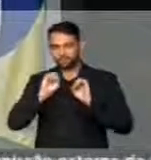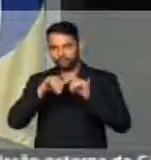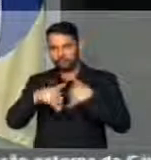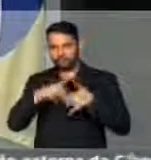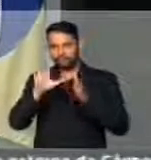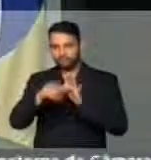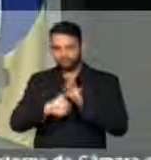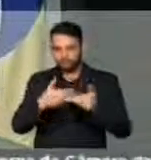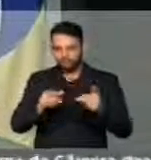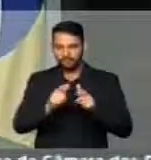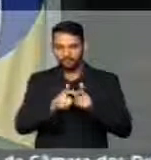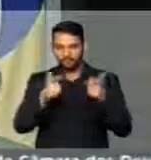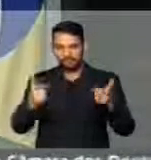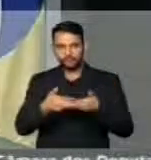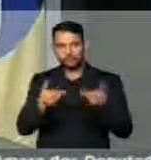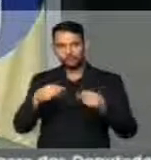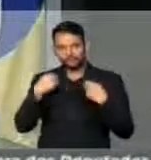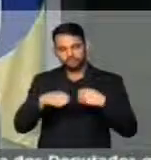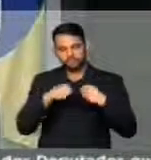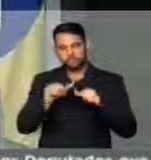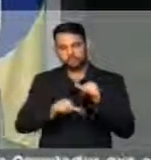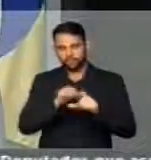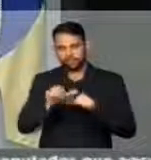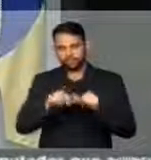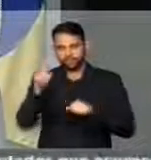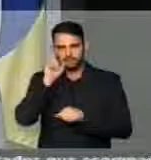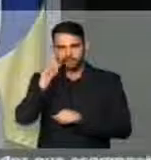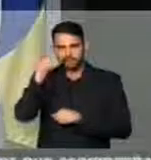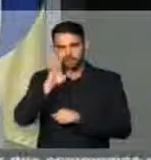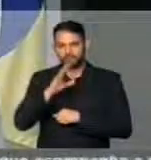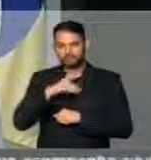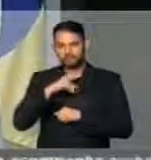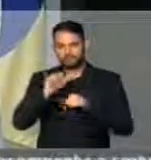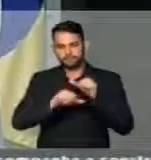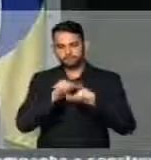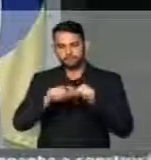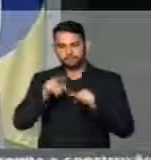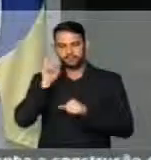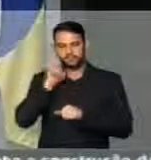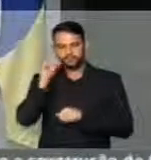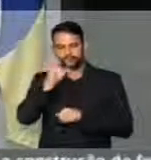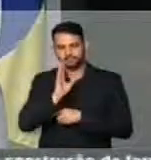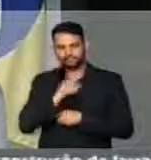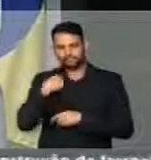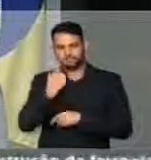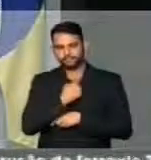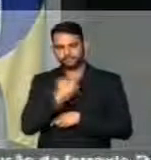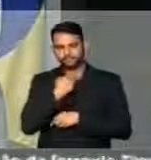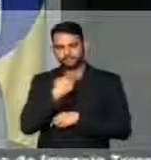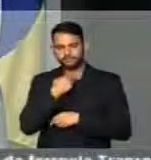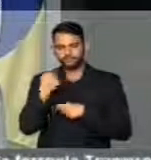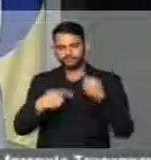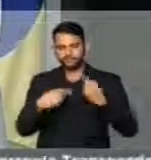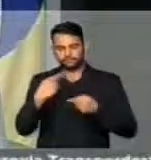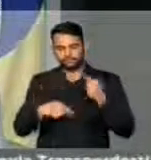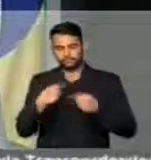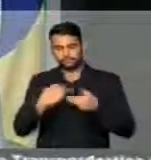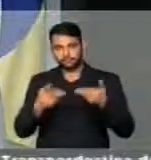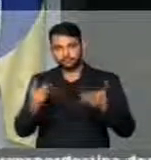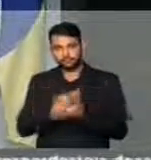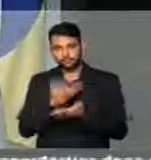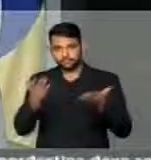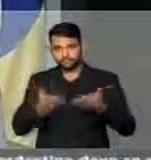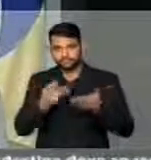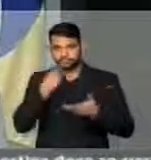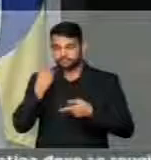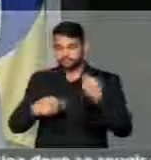maior. Então a gente precisa virar esta página no Brasil. E para virar esta página do Brasil, nós não podemos tratar o debate que acontece hoje